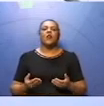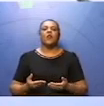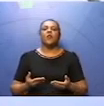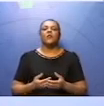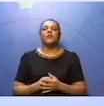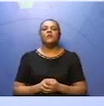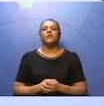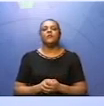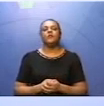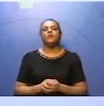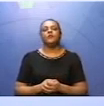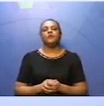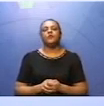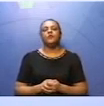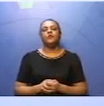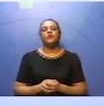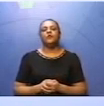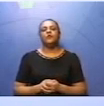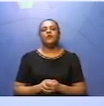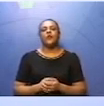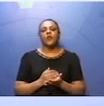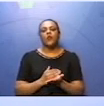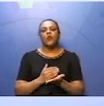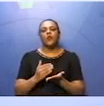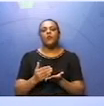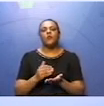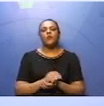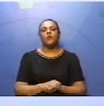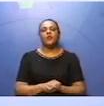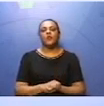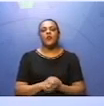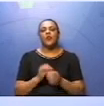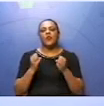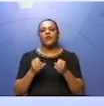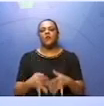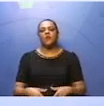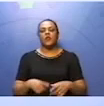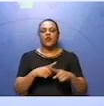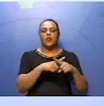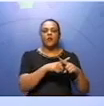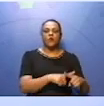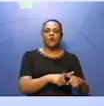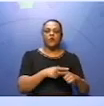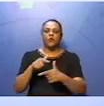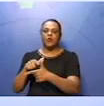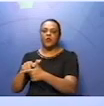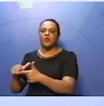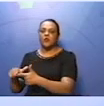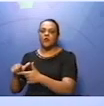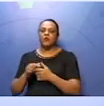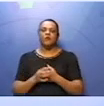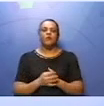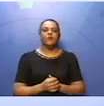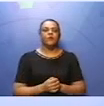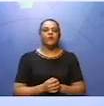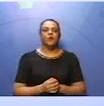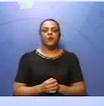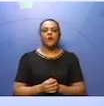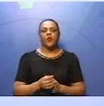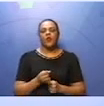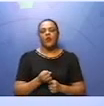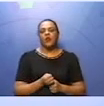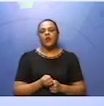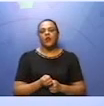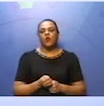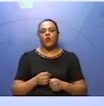Agora, no início, eu falei da multiplicação e divisão com os